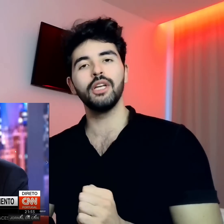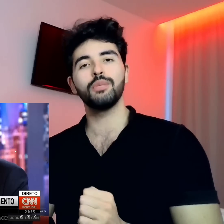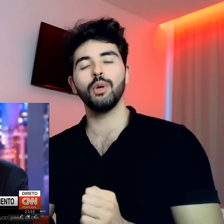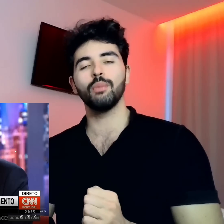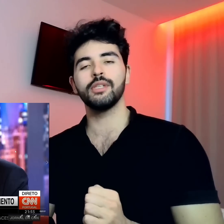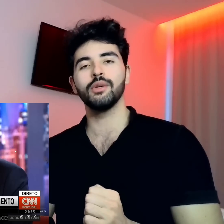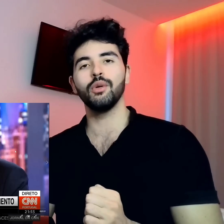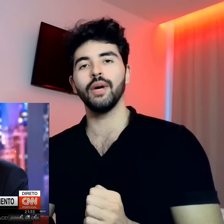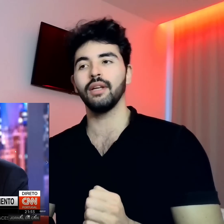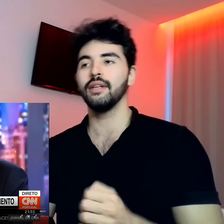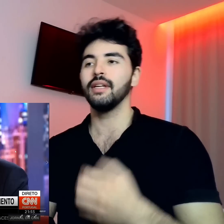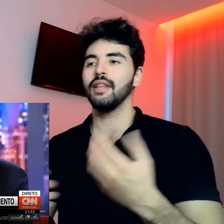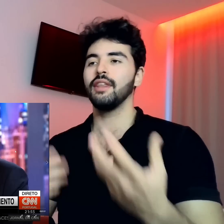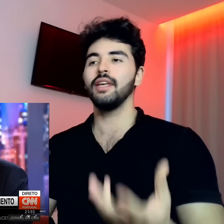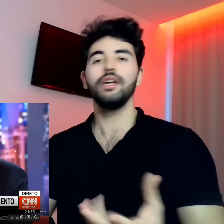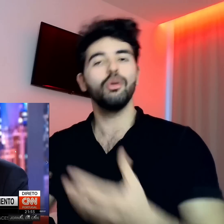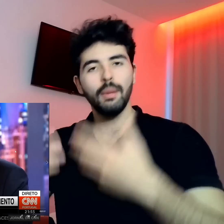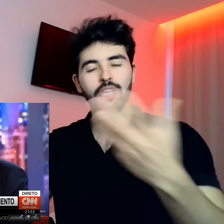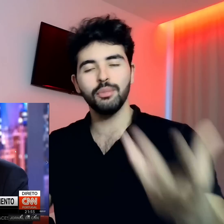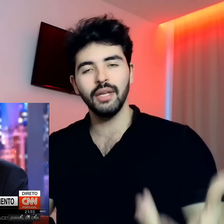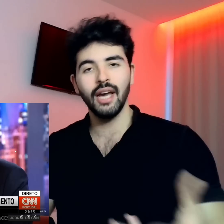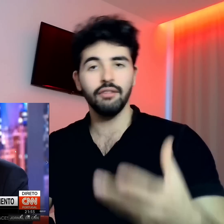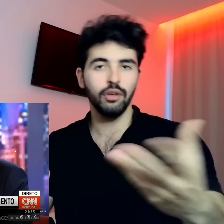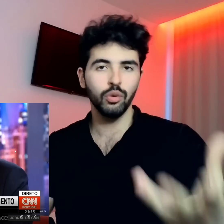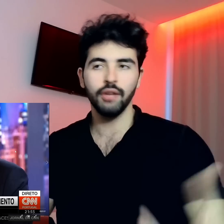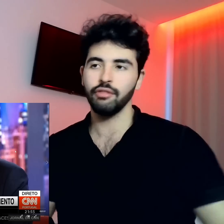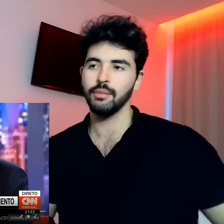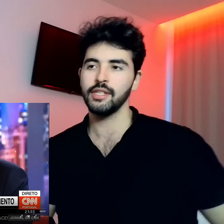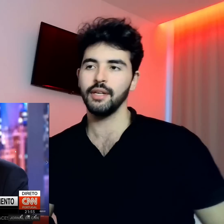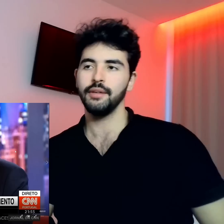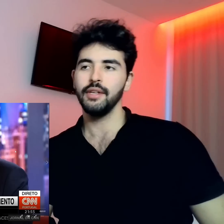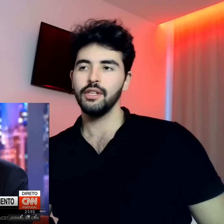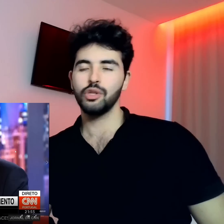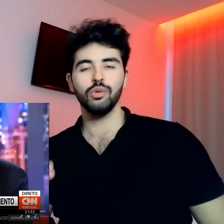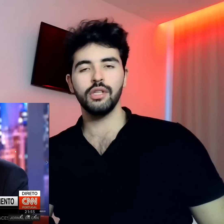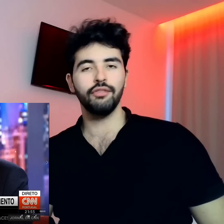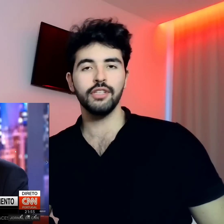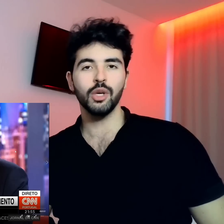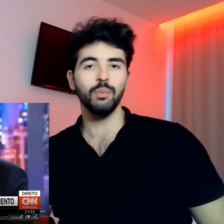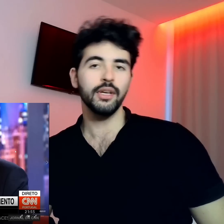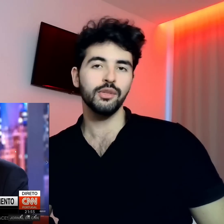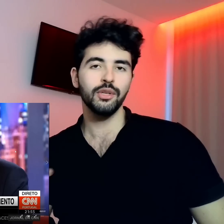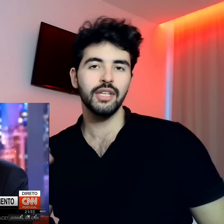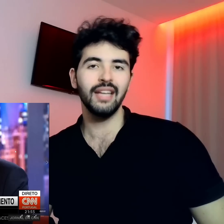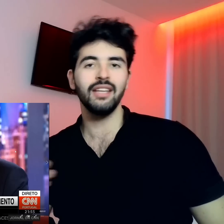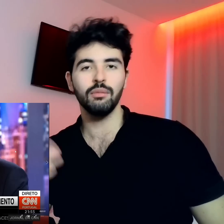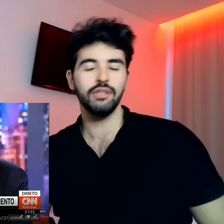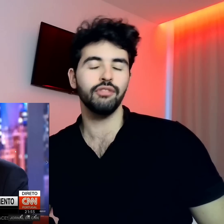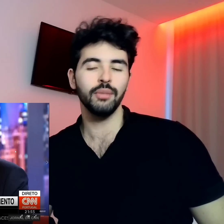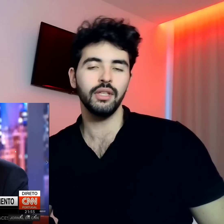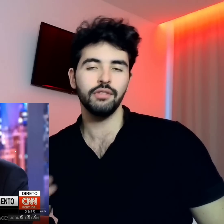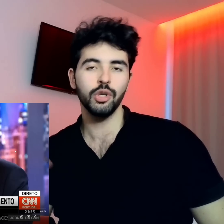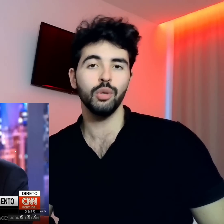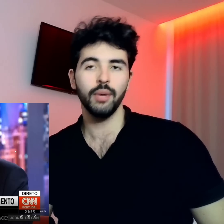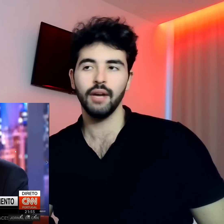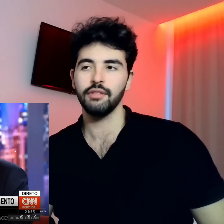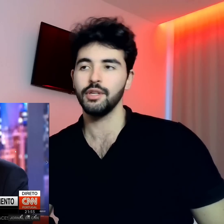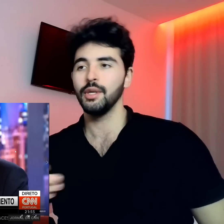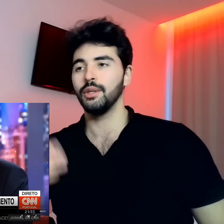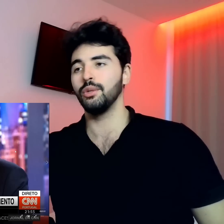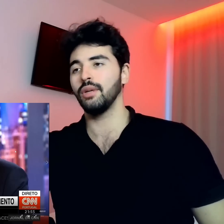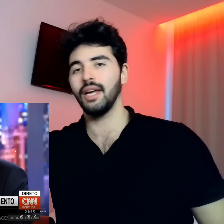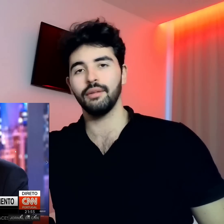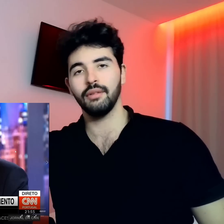termos menos preocupação com ela. Daí, como é mais maleável do que a informação, se conseguir fazer comparações que em termos informativos são